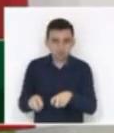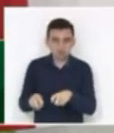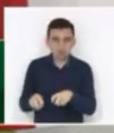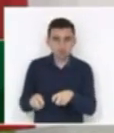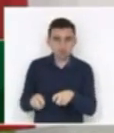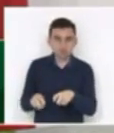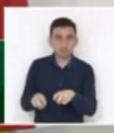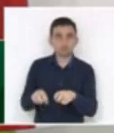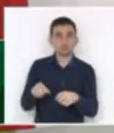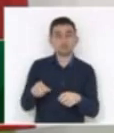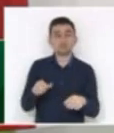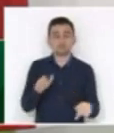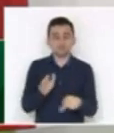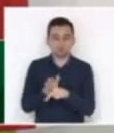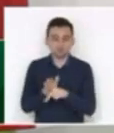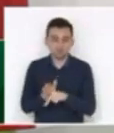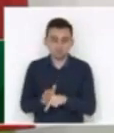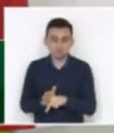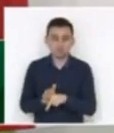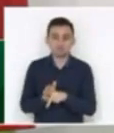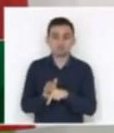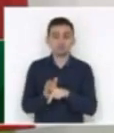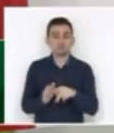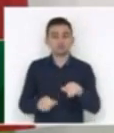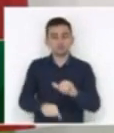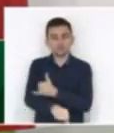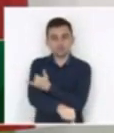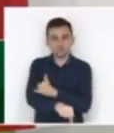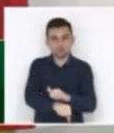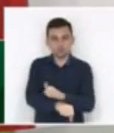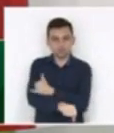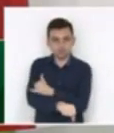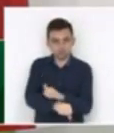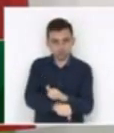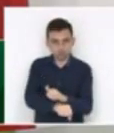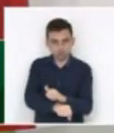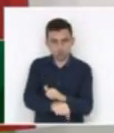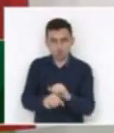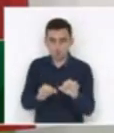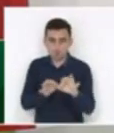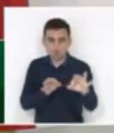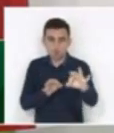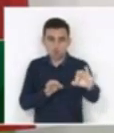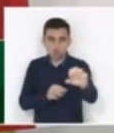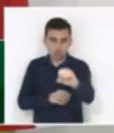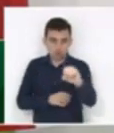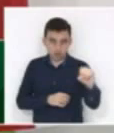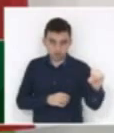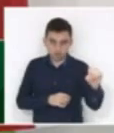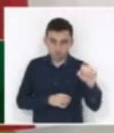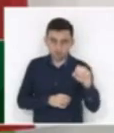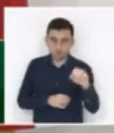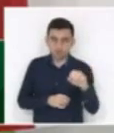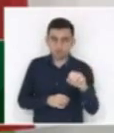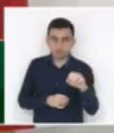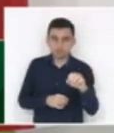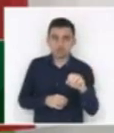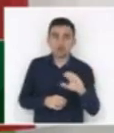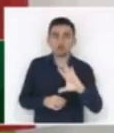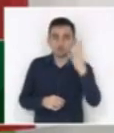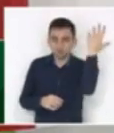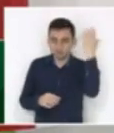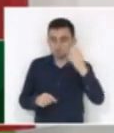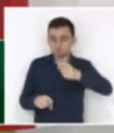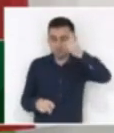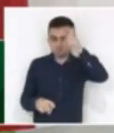de Itapiranga, no extremo oeste catarinense, ouviu de uma outra camponesa, violentada e